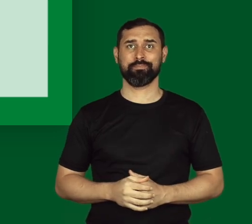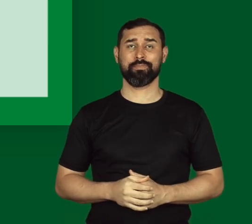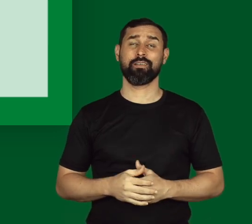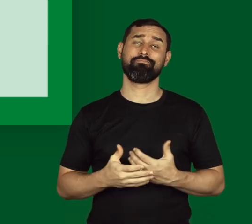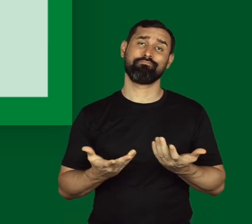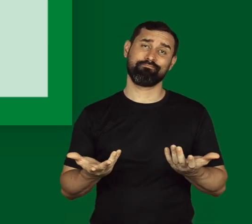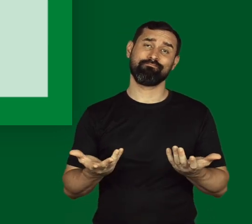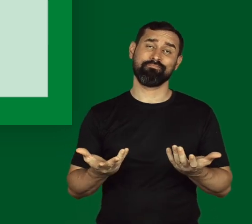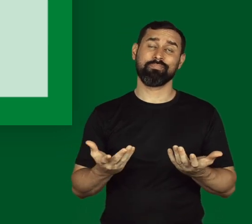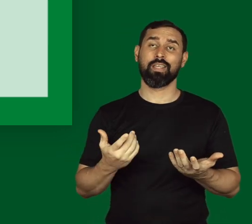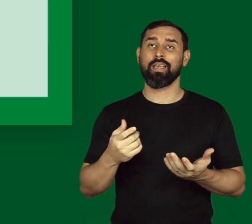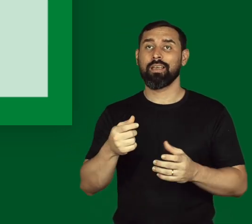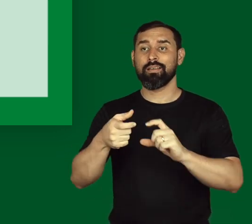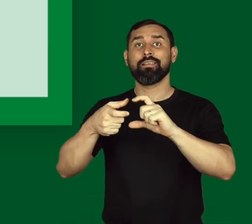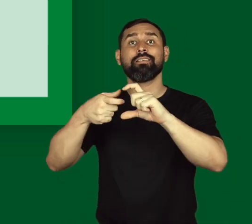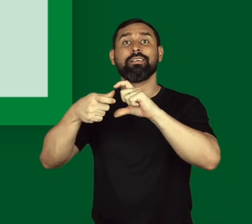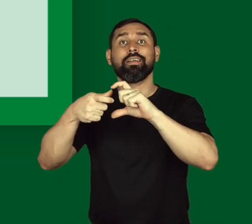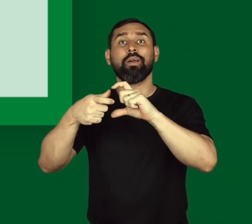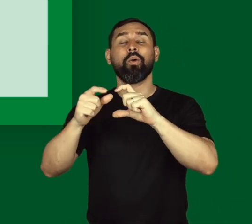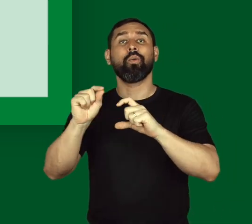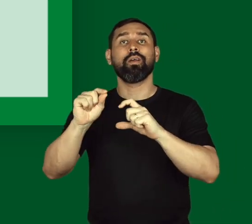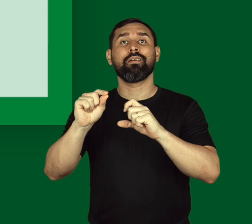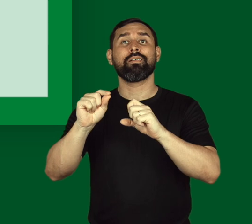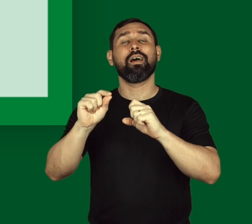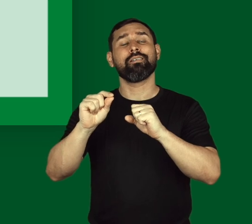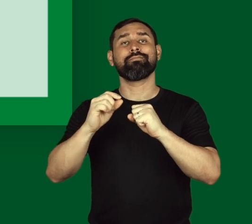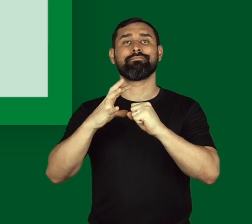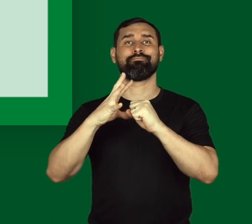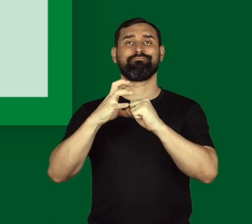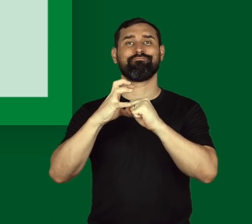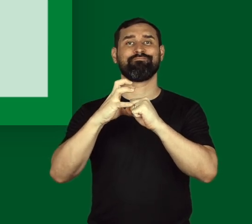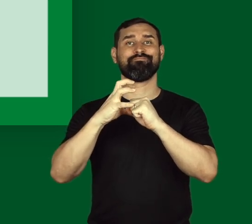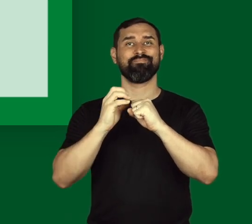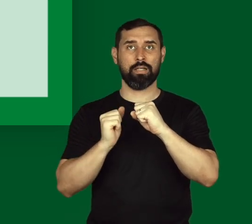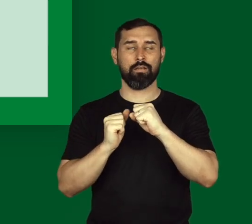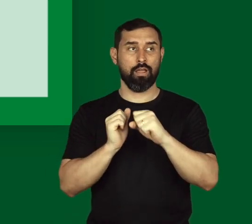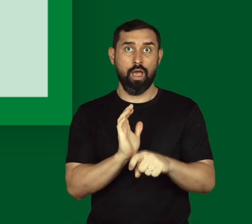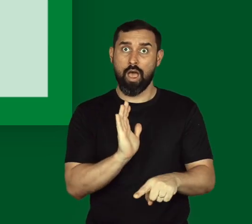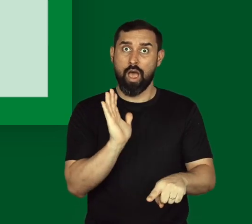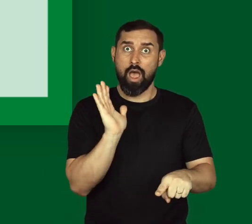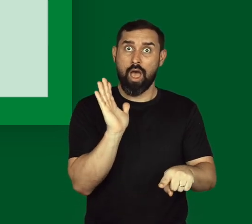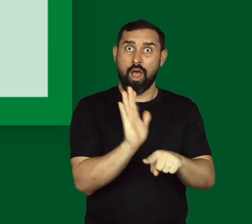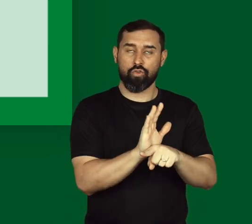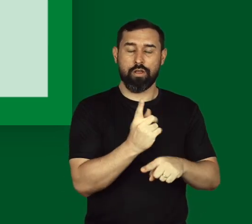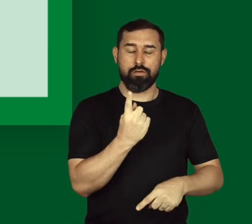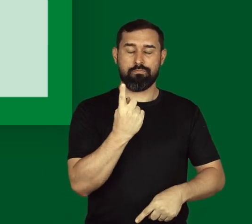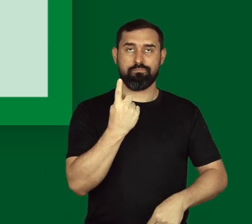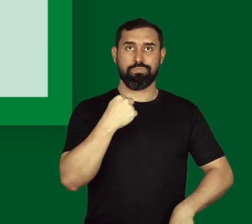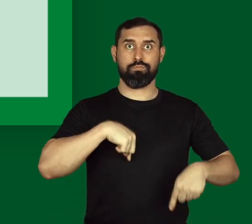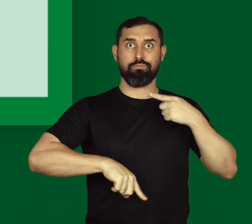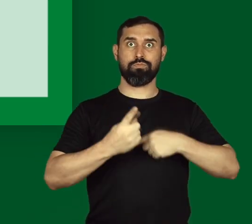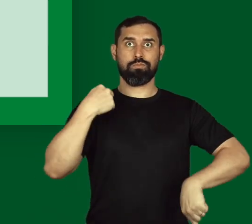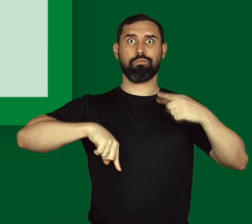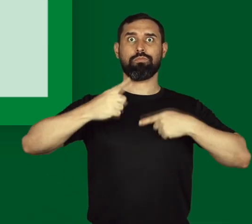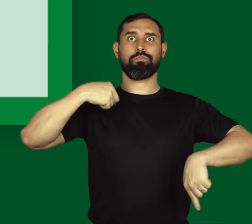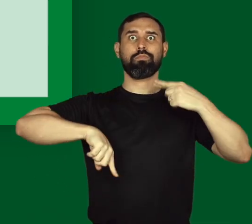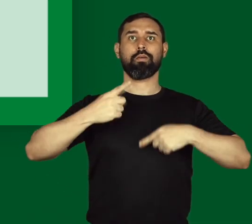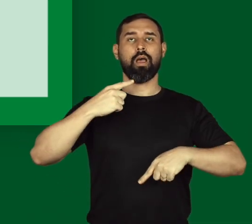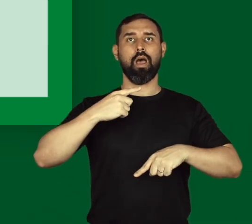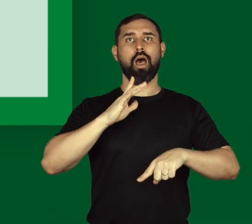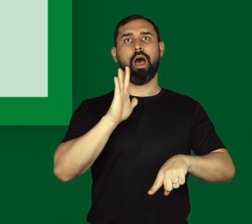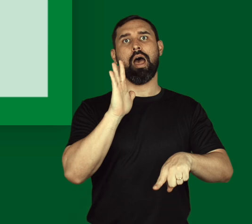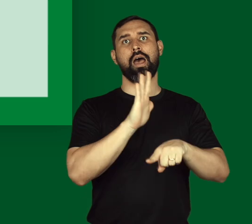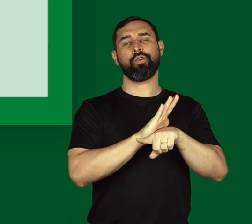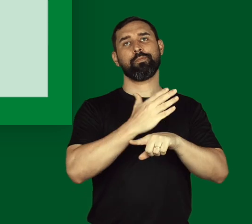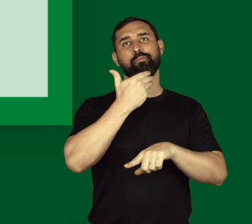Por isso que a droga de escolha, numa situação dessa, é a milrinona. Porque o que ele faz? Ele aumenta o inotropismo cardíaco e ele abre a periferia. Seria a